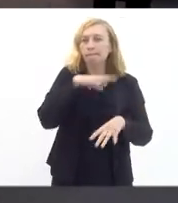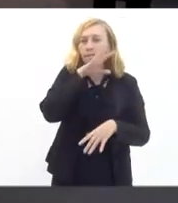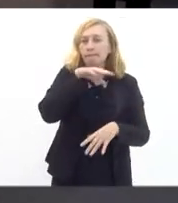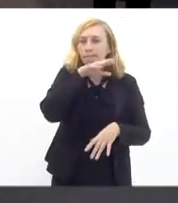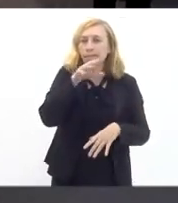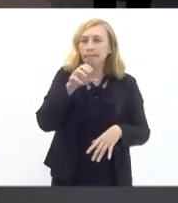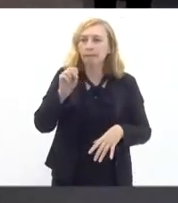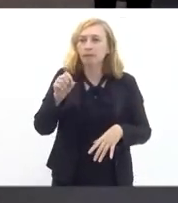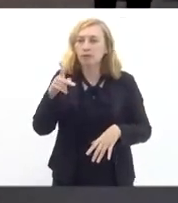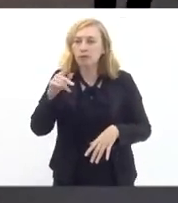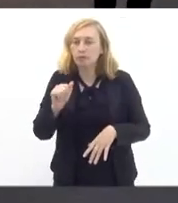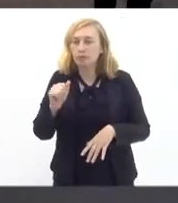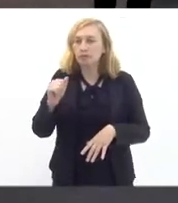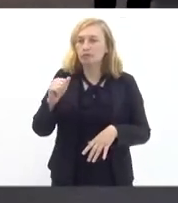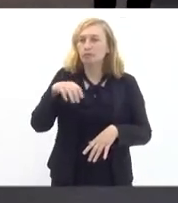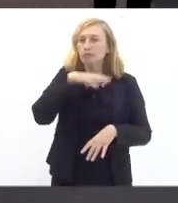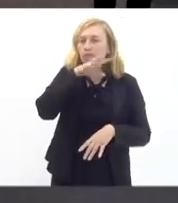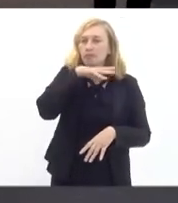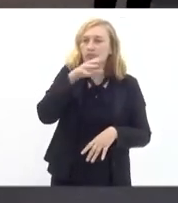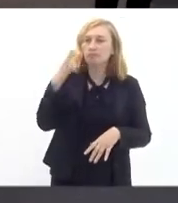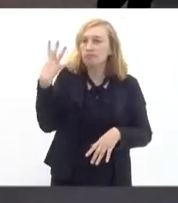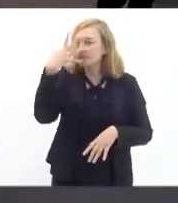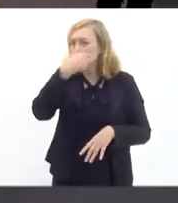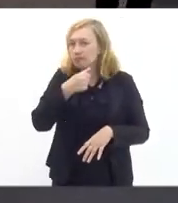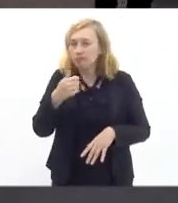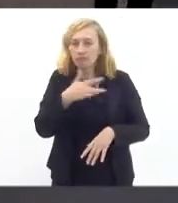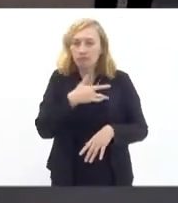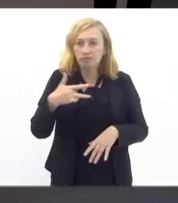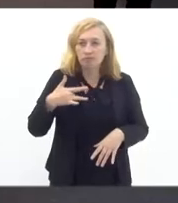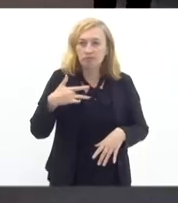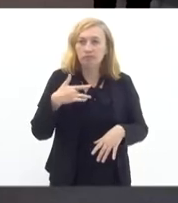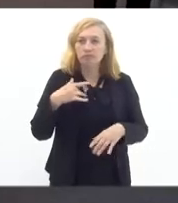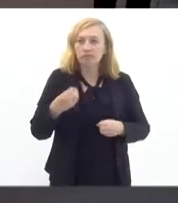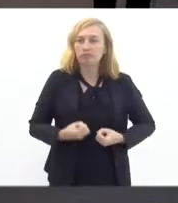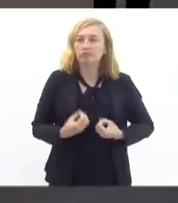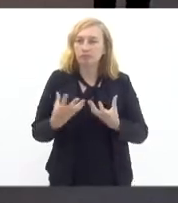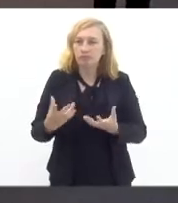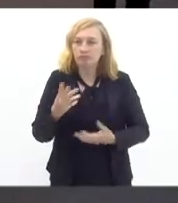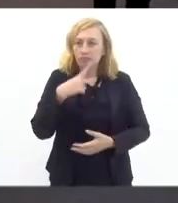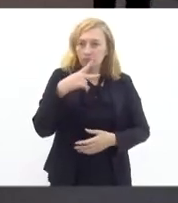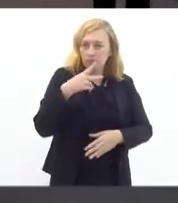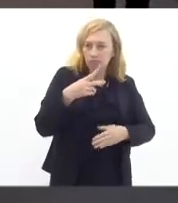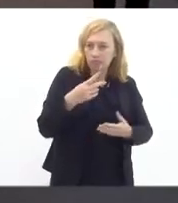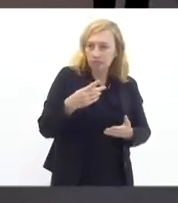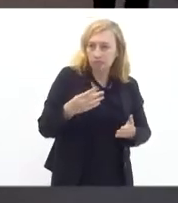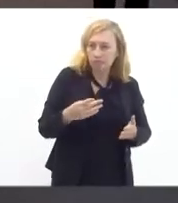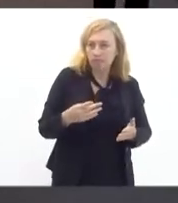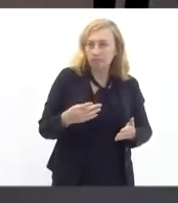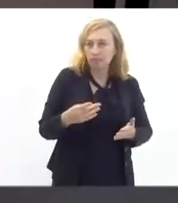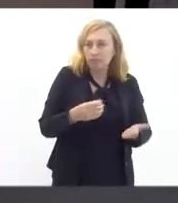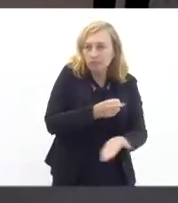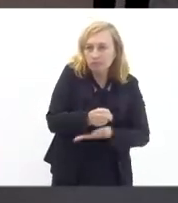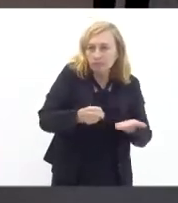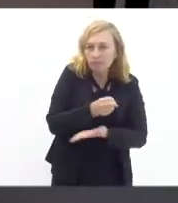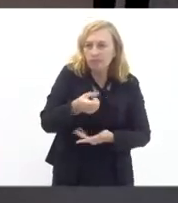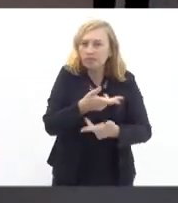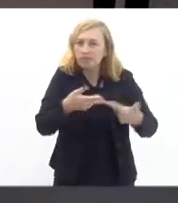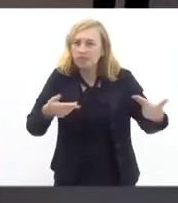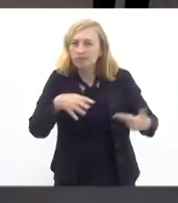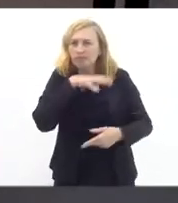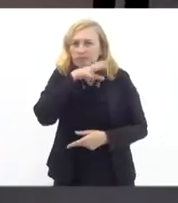animais lindos, não tem? Saudáveis, preparados para adoção. Porque a gente está falando aqui do básico, da raiz, mas tem muitos